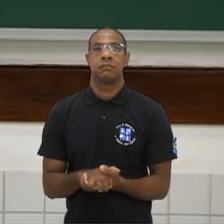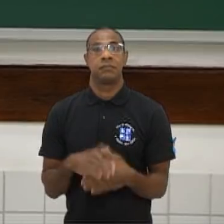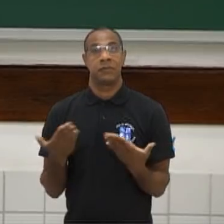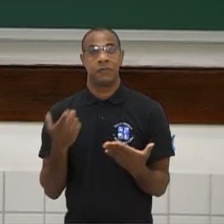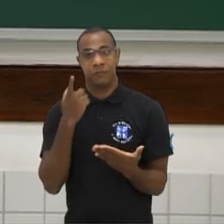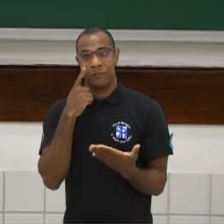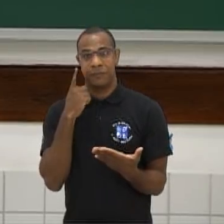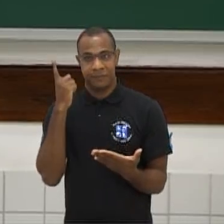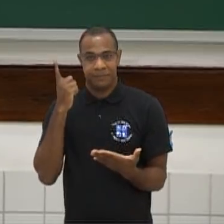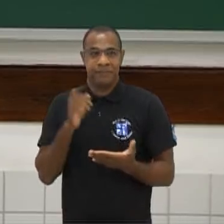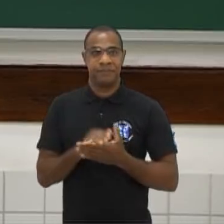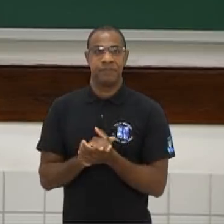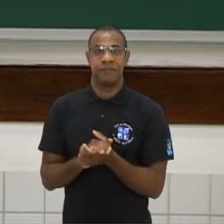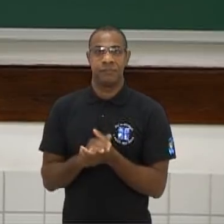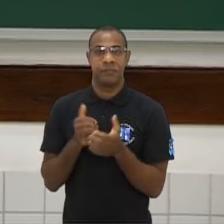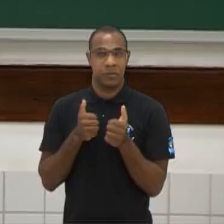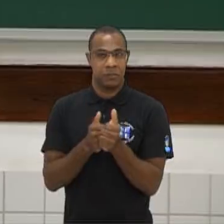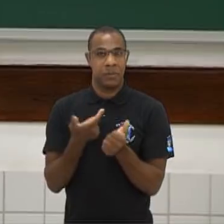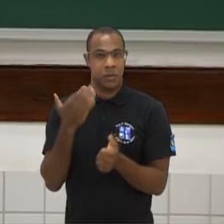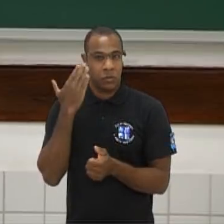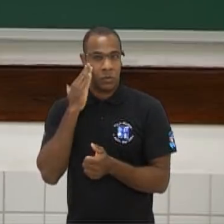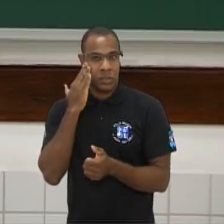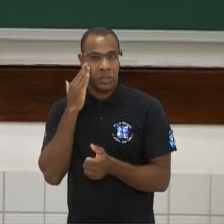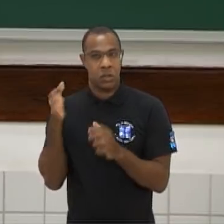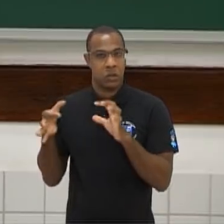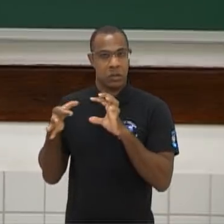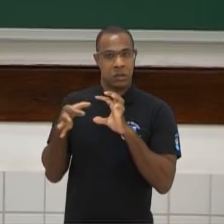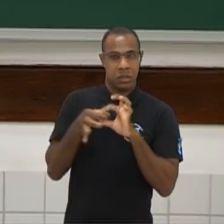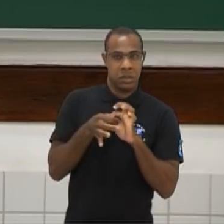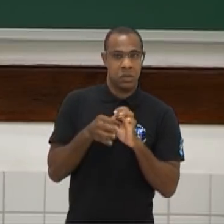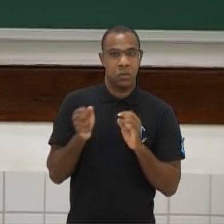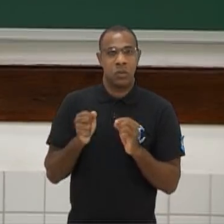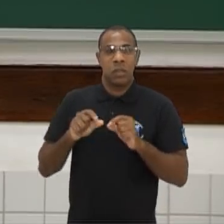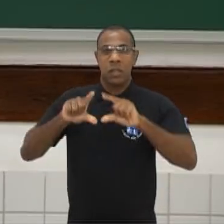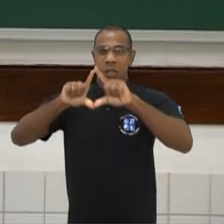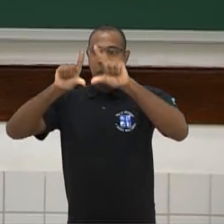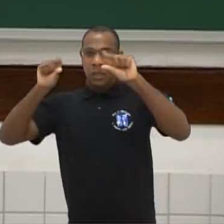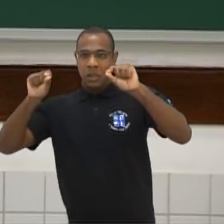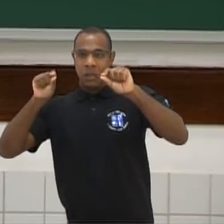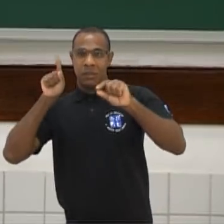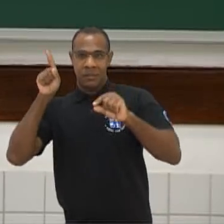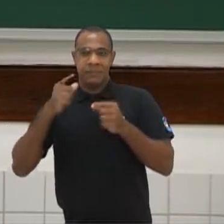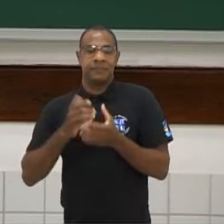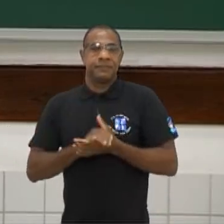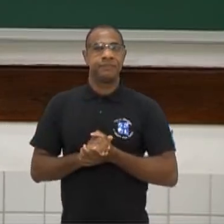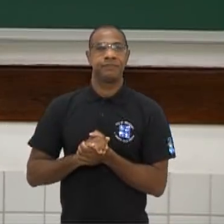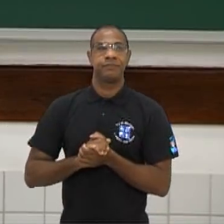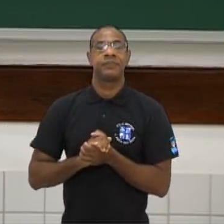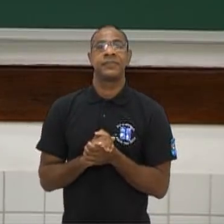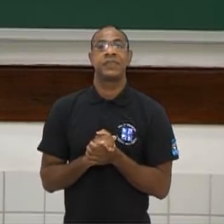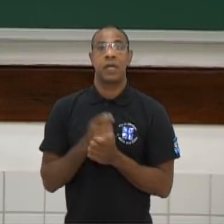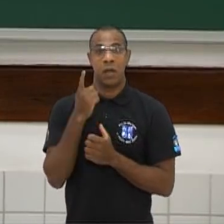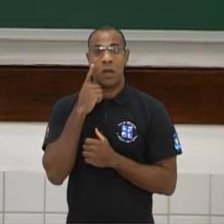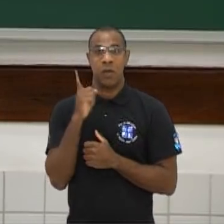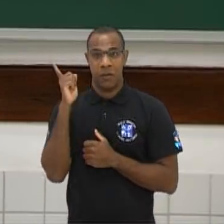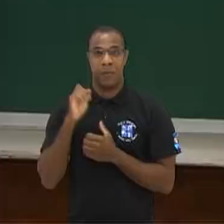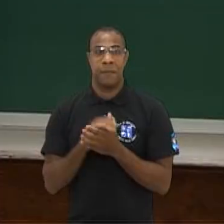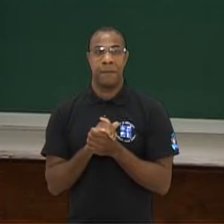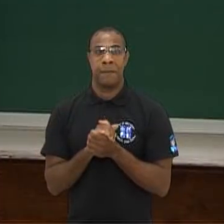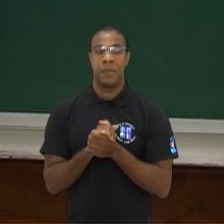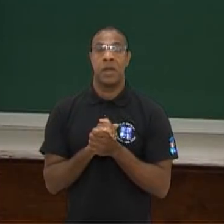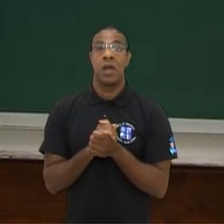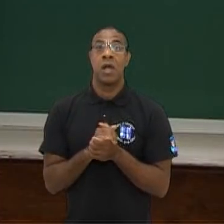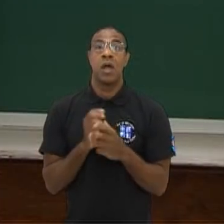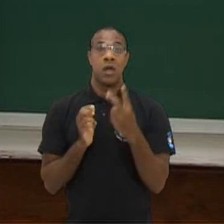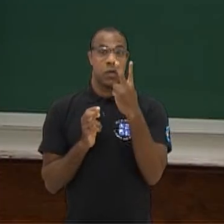Vamos lá então, prezado estudante, para a gente compreender um pouquinho o contexto da equação vinculado com a situação problema. Me acompanhe na tela. Olha o que ele diz ali, ó.